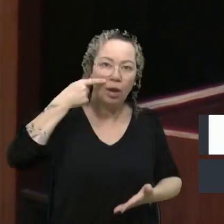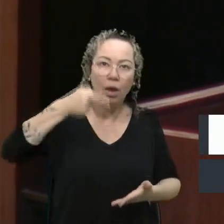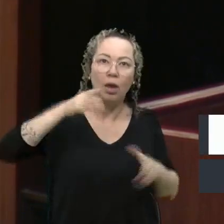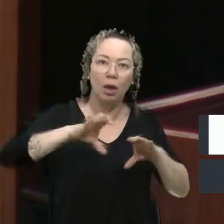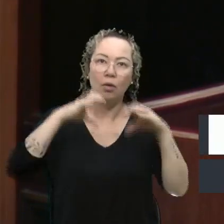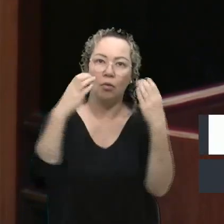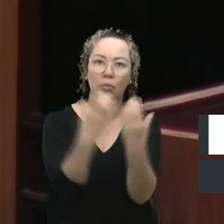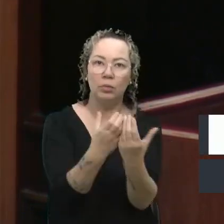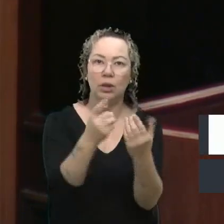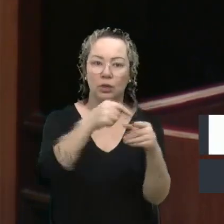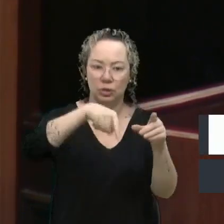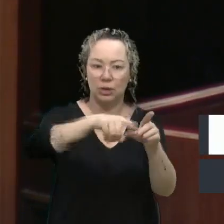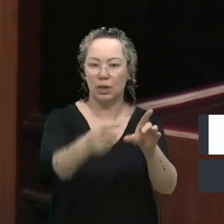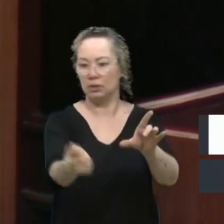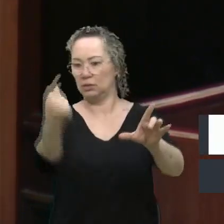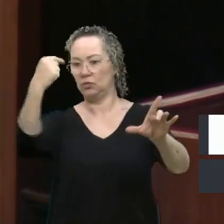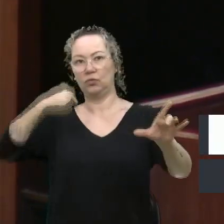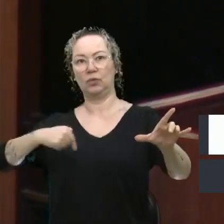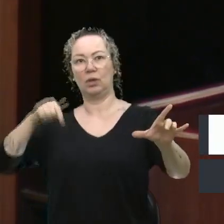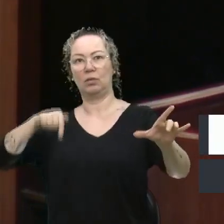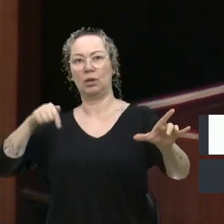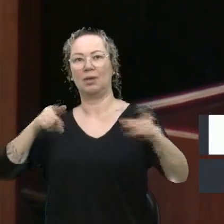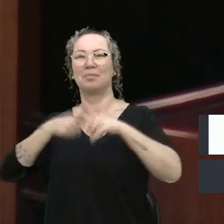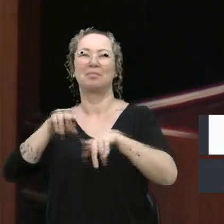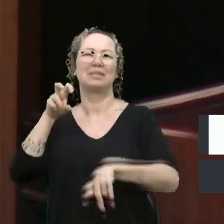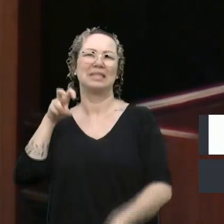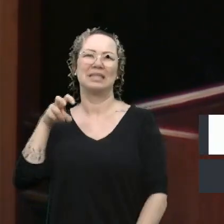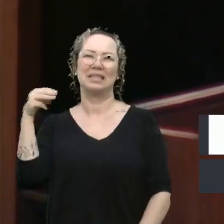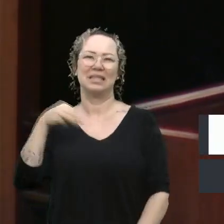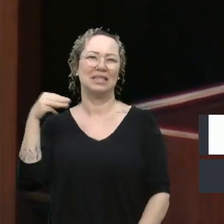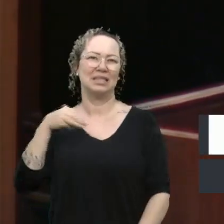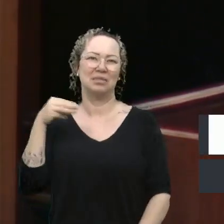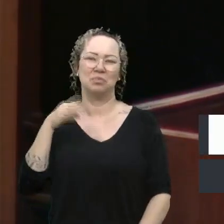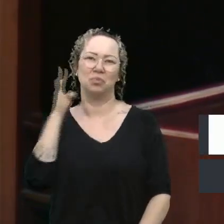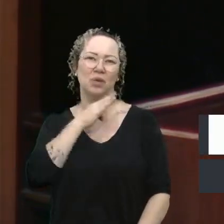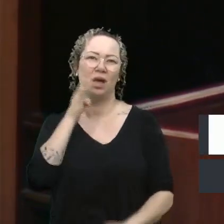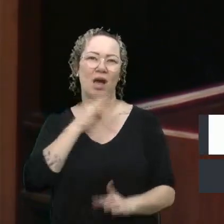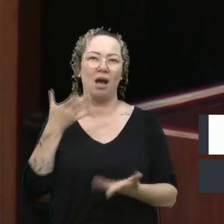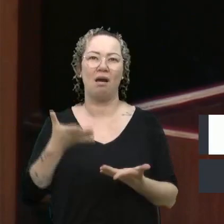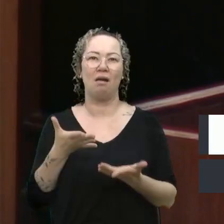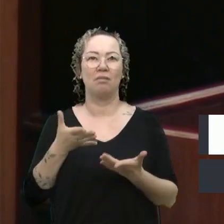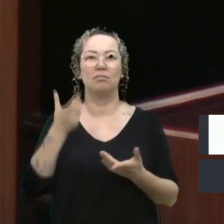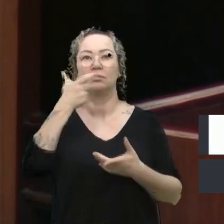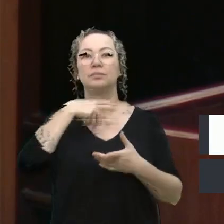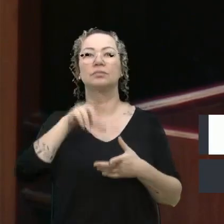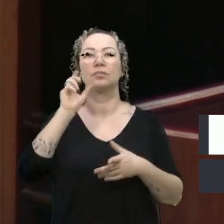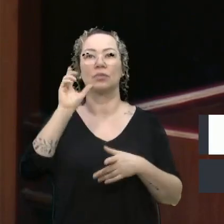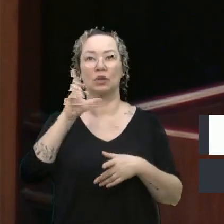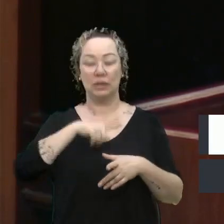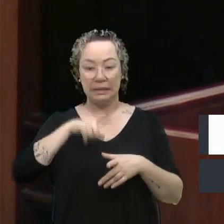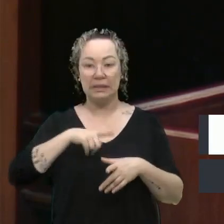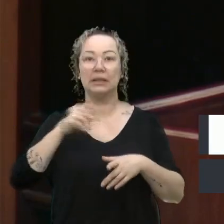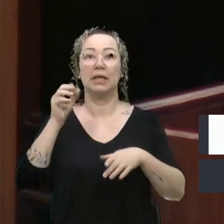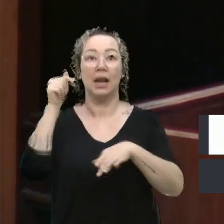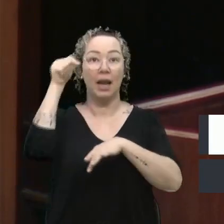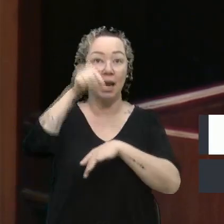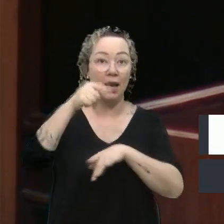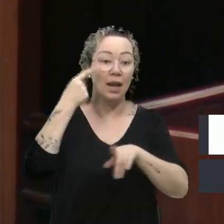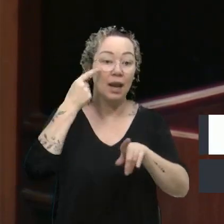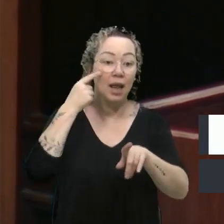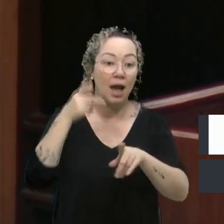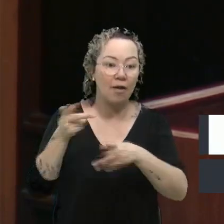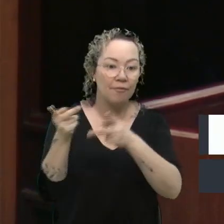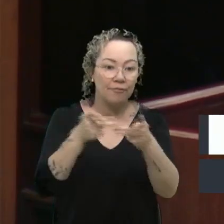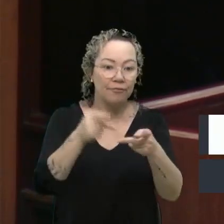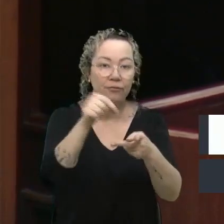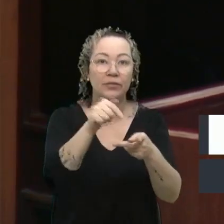aqui. Tentaram nos passar, só que é pouco tempo, é 5 minutos, enfim. Acho que uma audiência pública na localidade, acho que